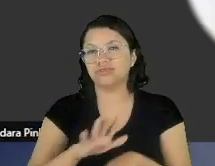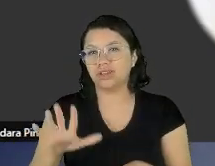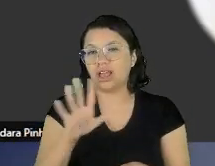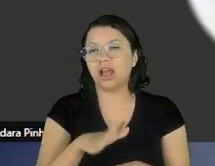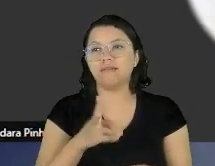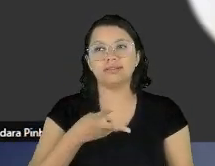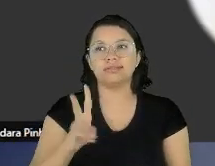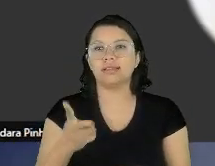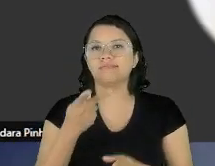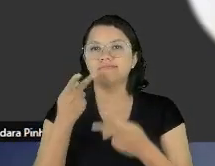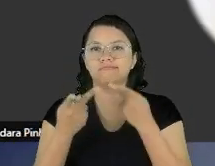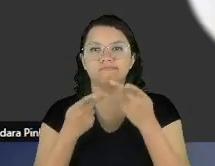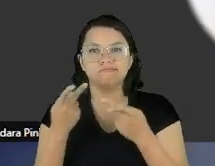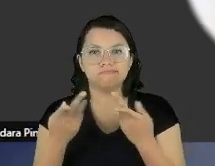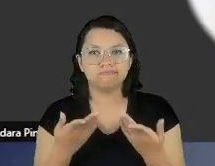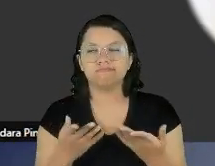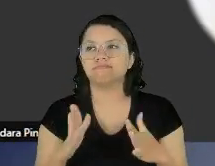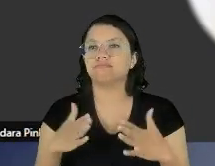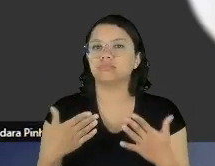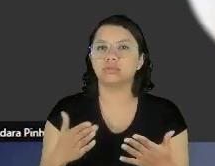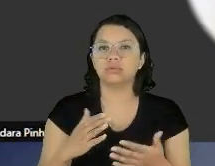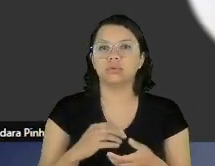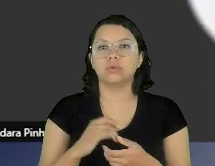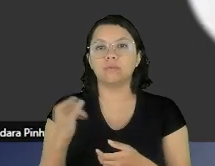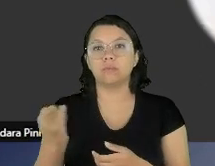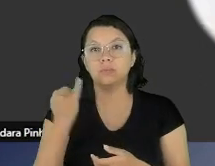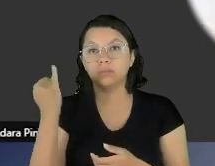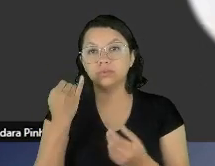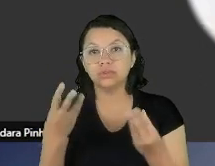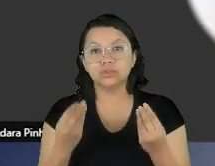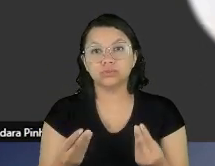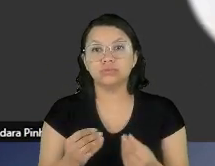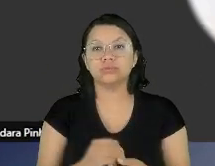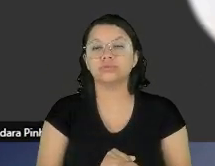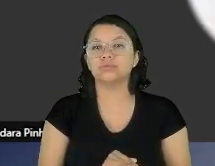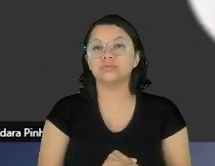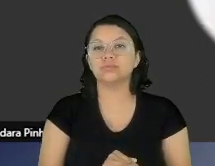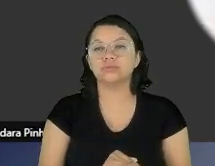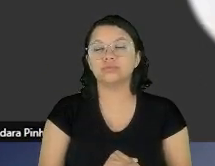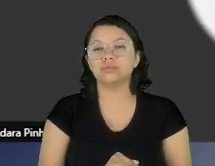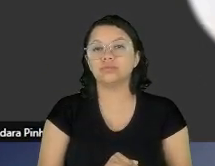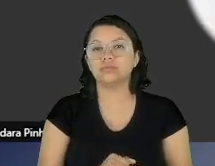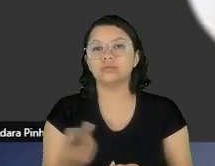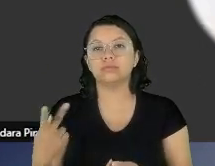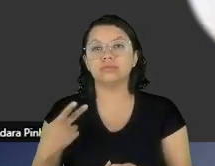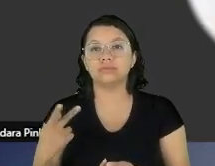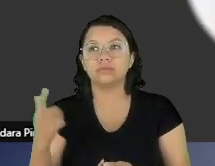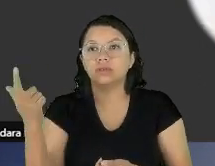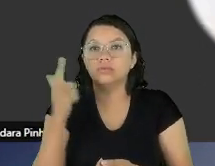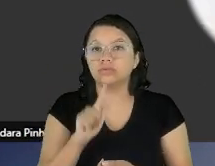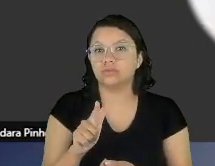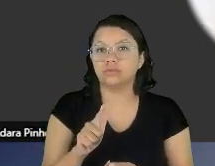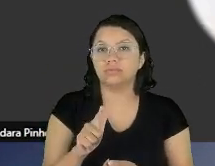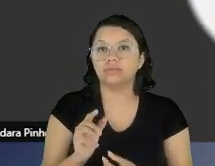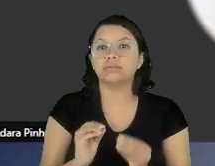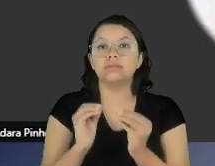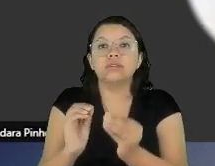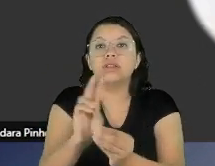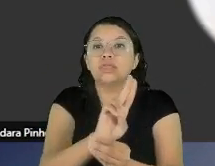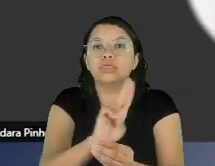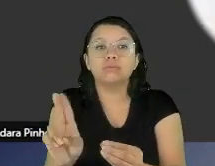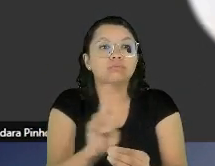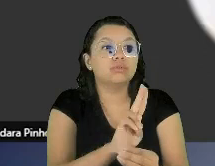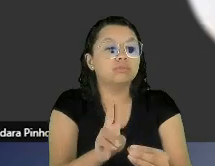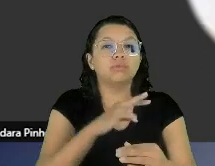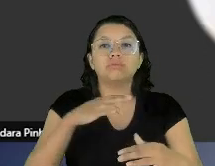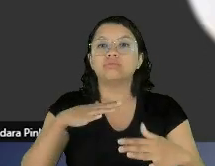narrativas, né? Então é muito importante que a gente consiga nominar